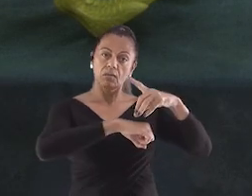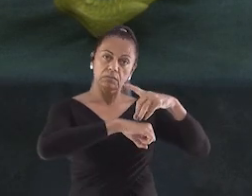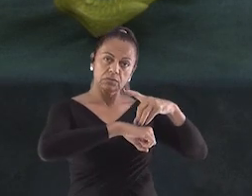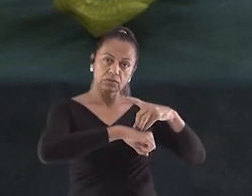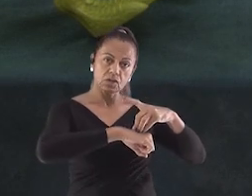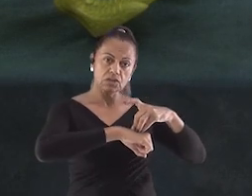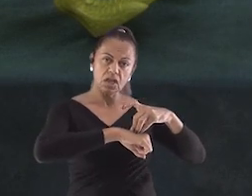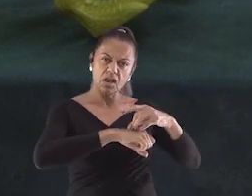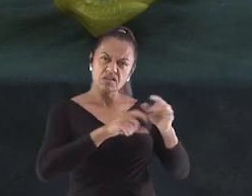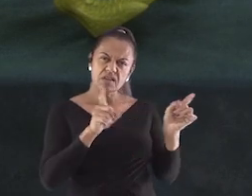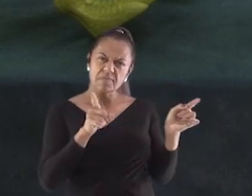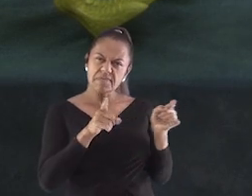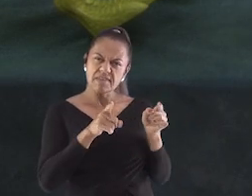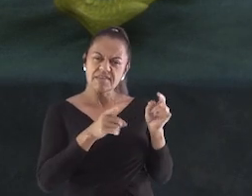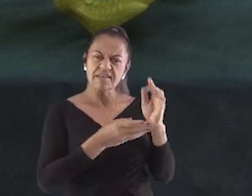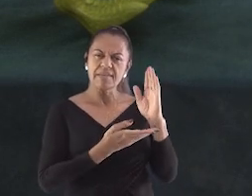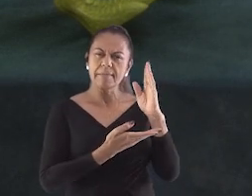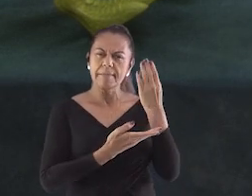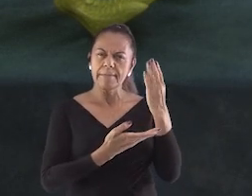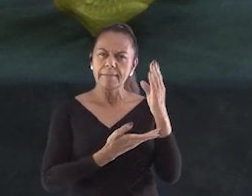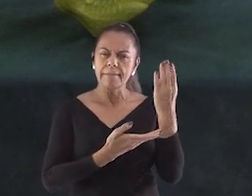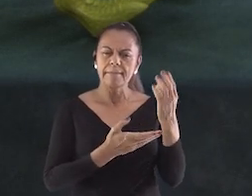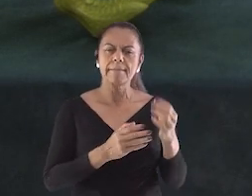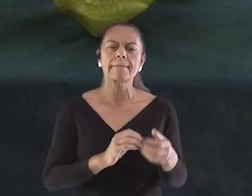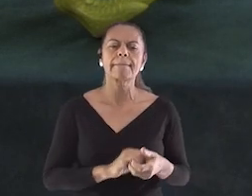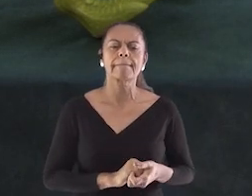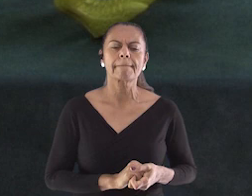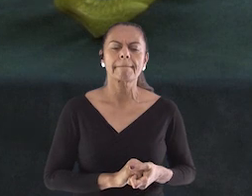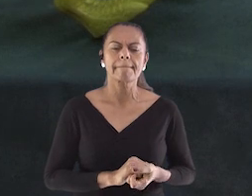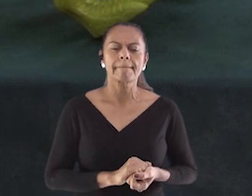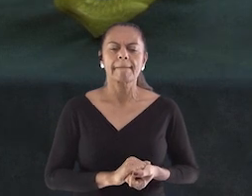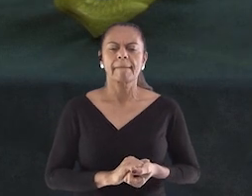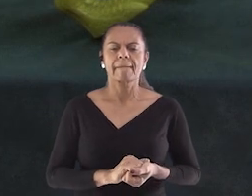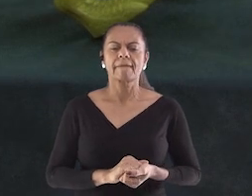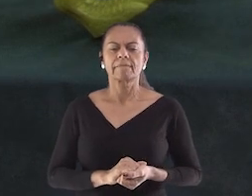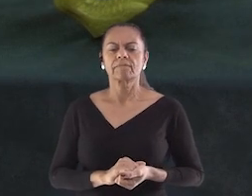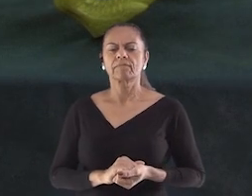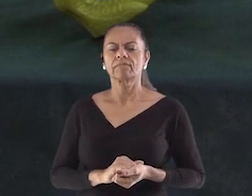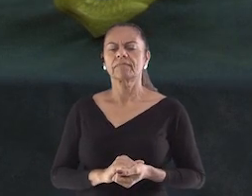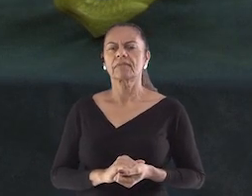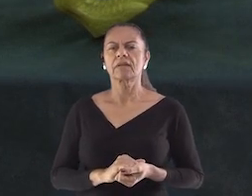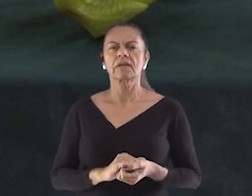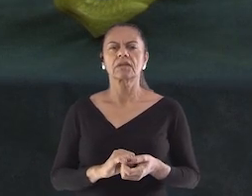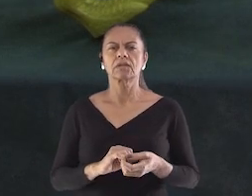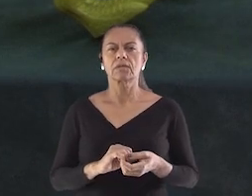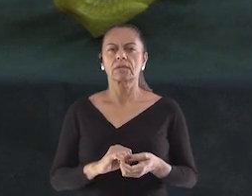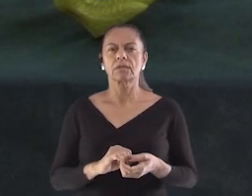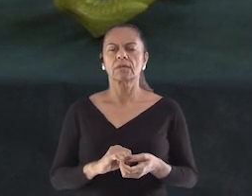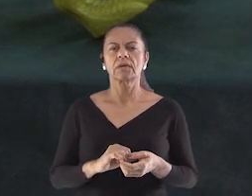tá? E aí eu vou usar um dinossaurozinho de madeira.